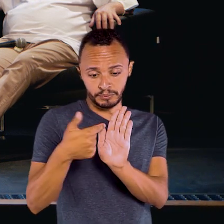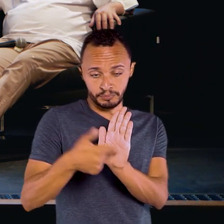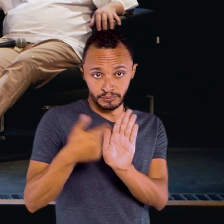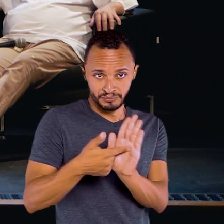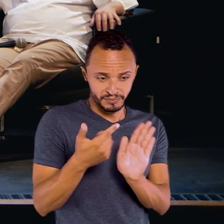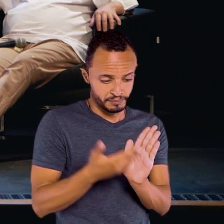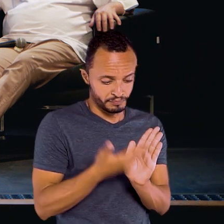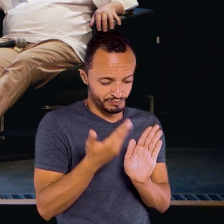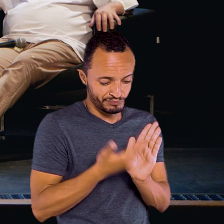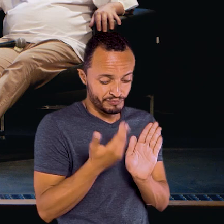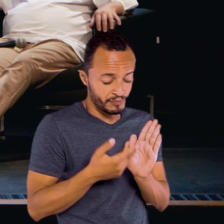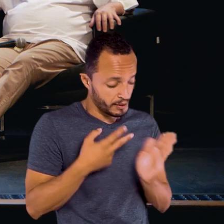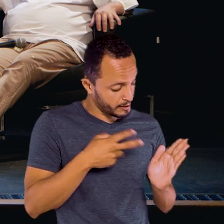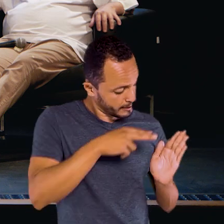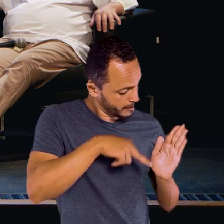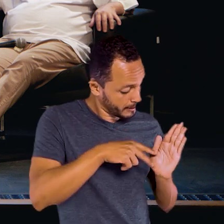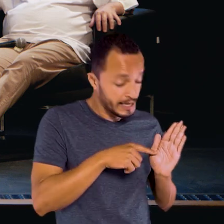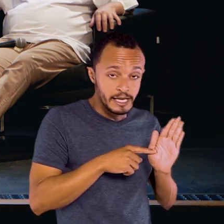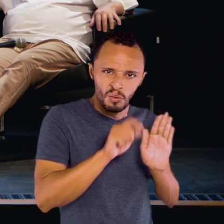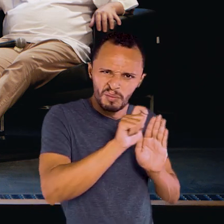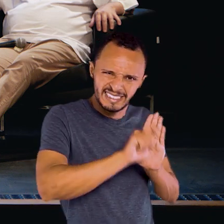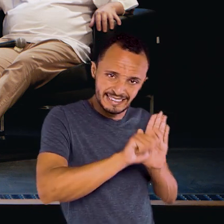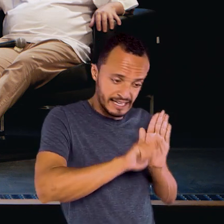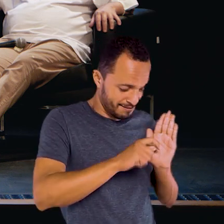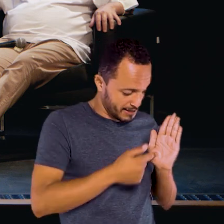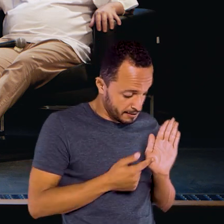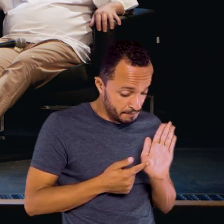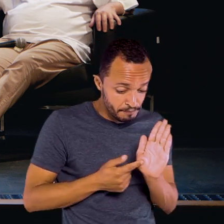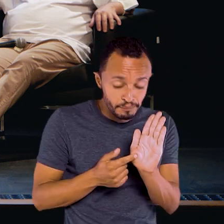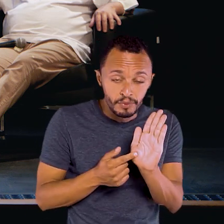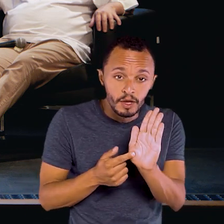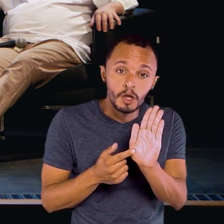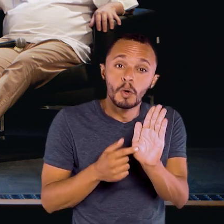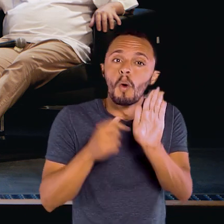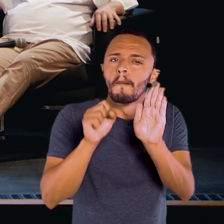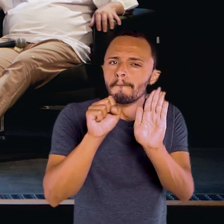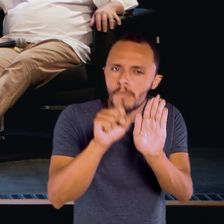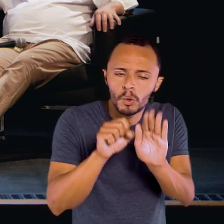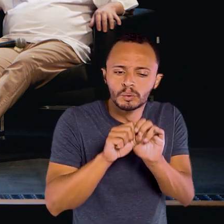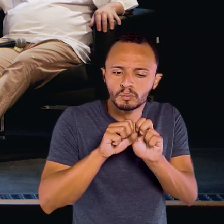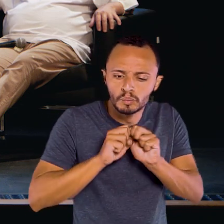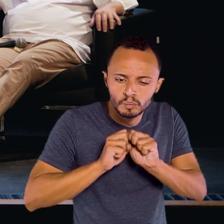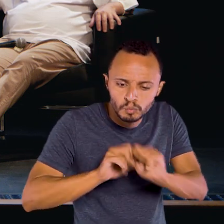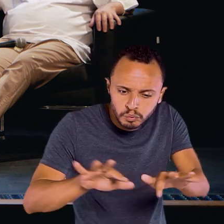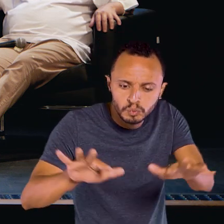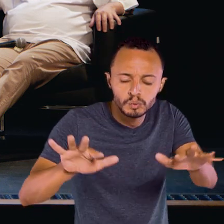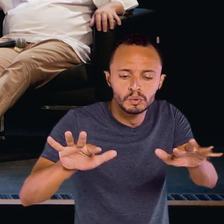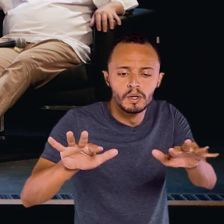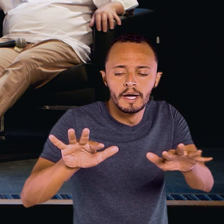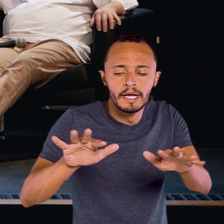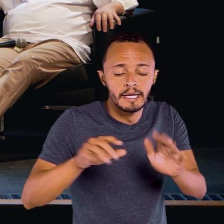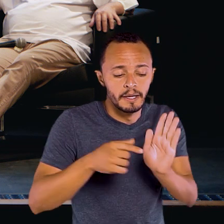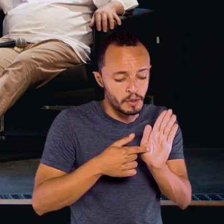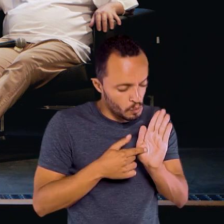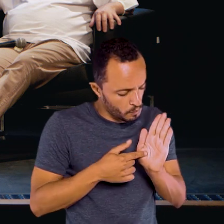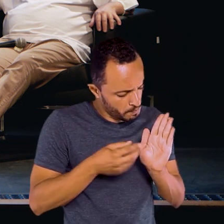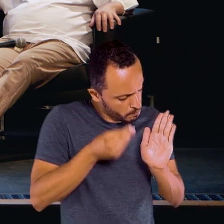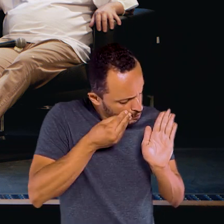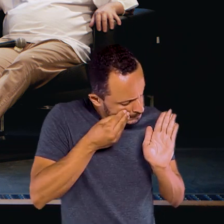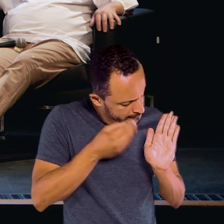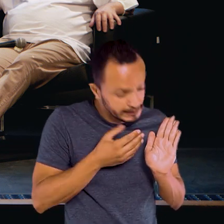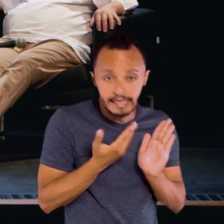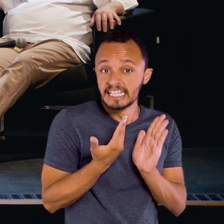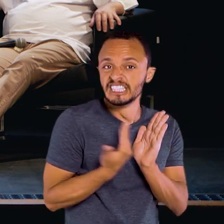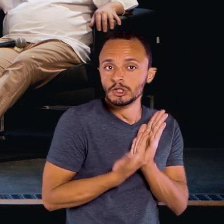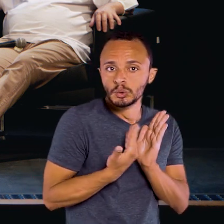espalhar. E aí, o que eu faço, né? Eu tento pegar todos esses estudos